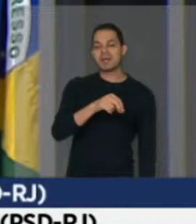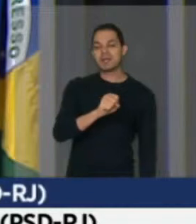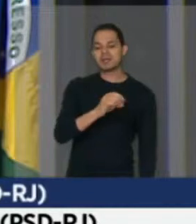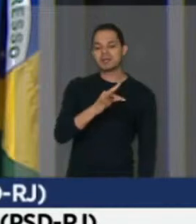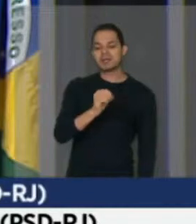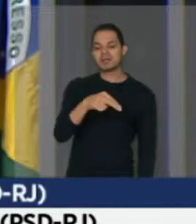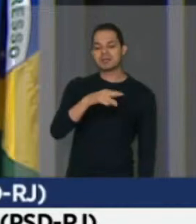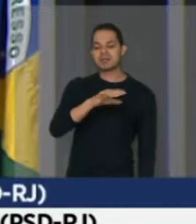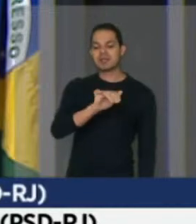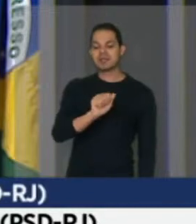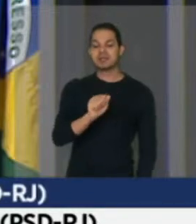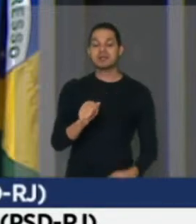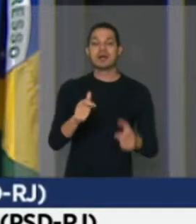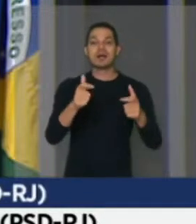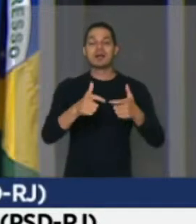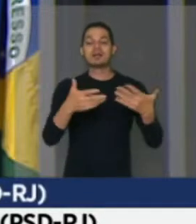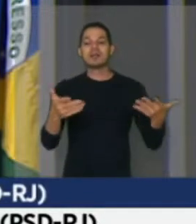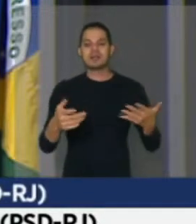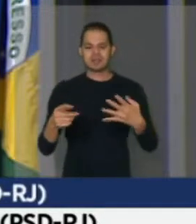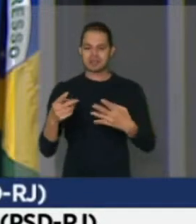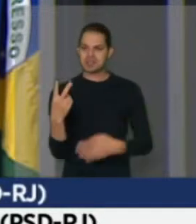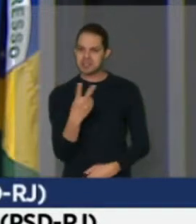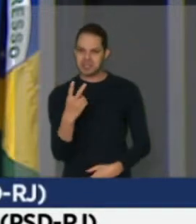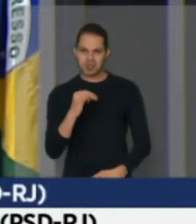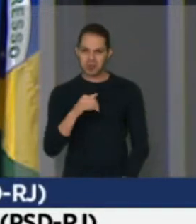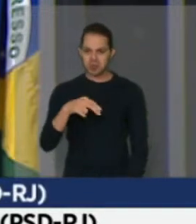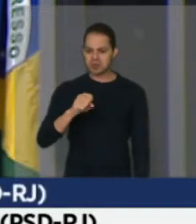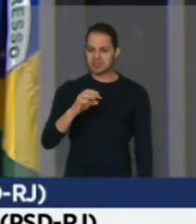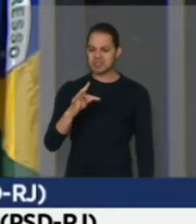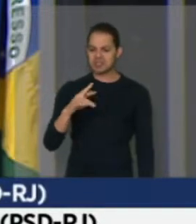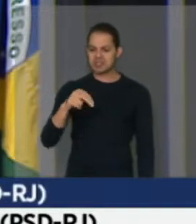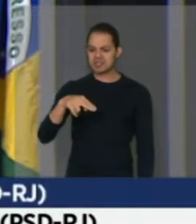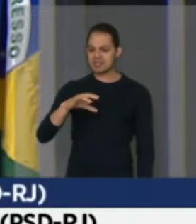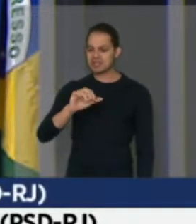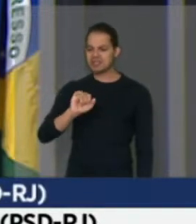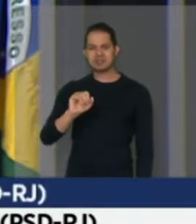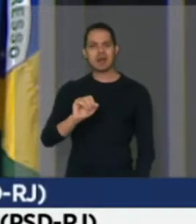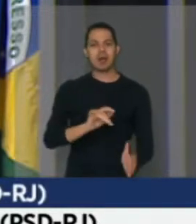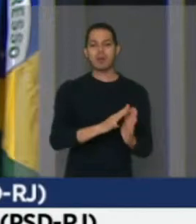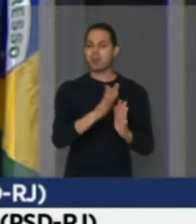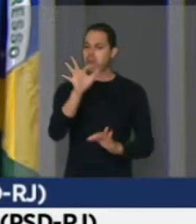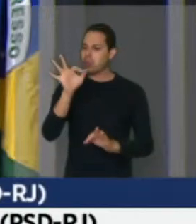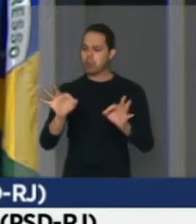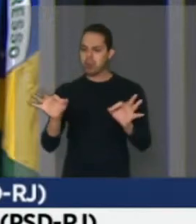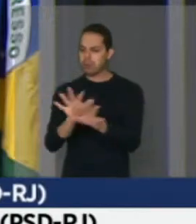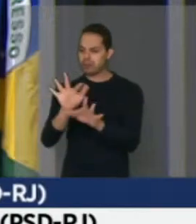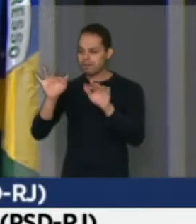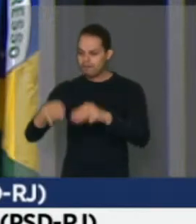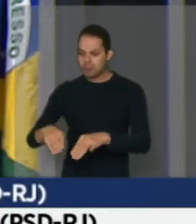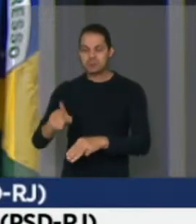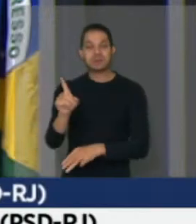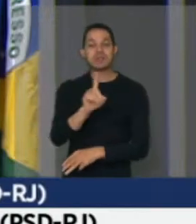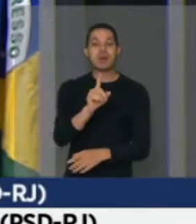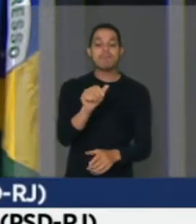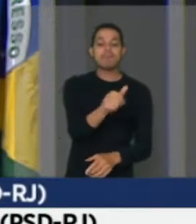instância, não estamos nem falando em segunda instância, não estamos falando em trânsito em julgado, em primeira instância, cadê?